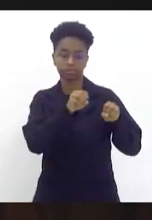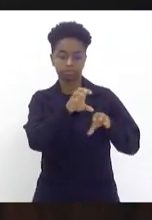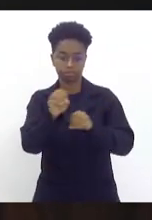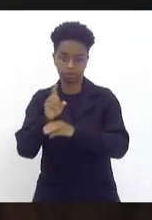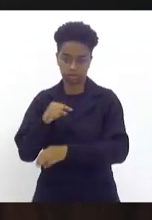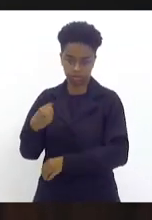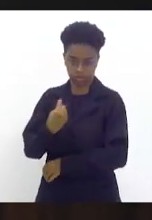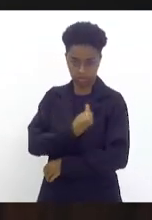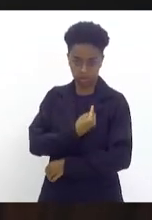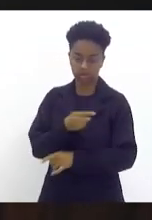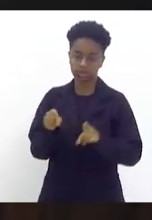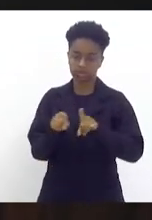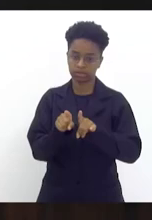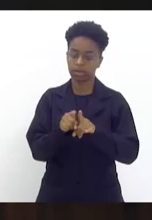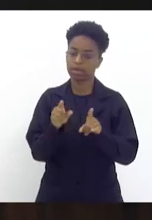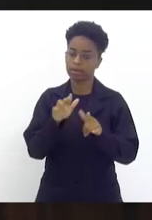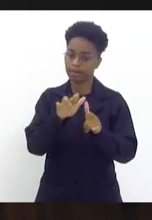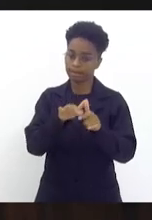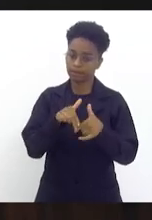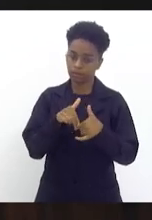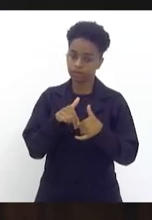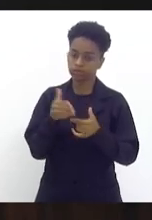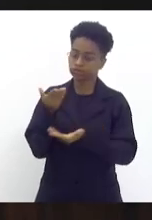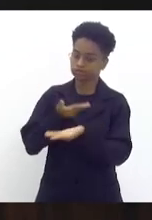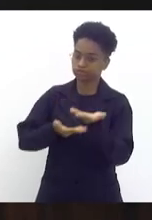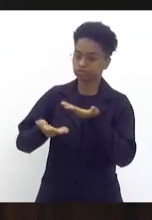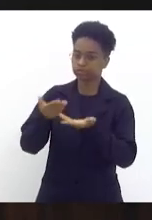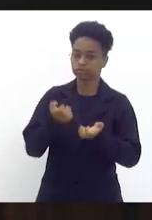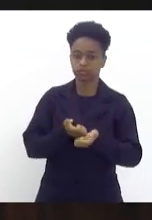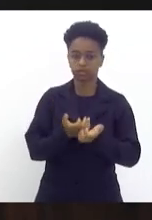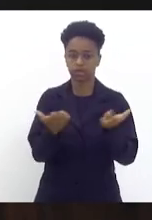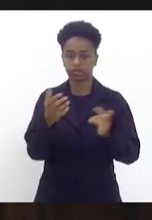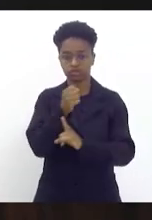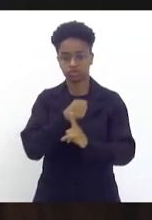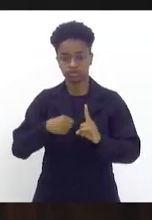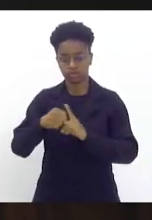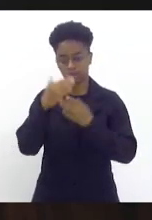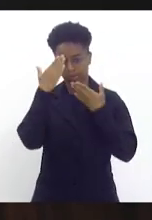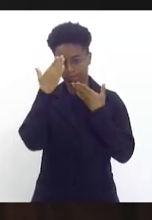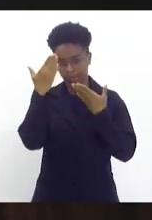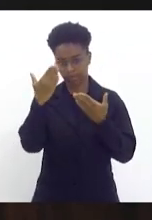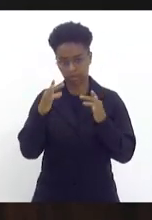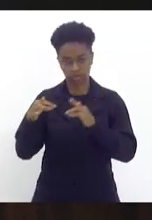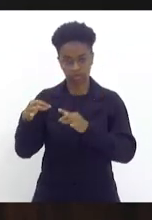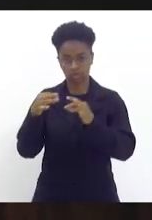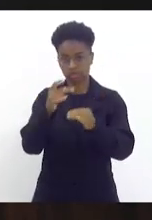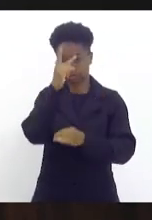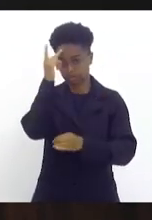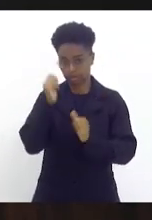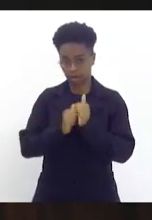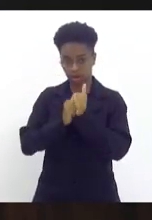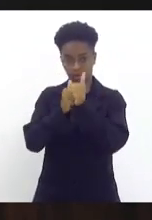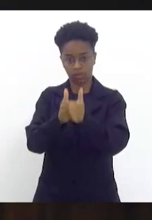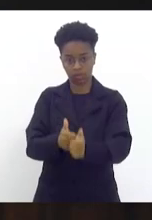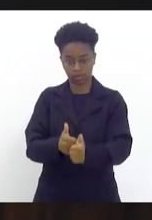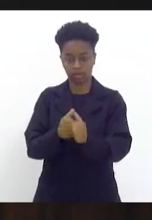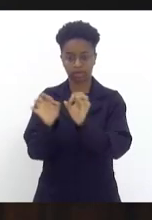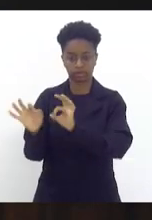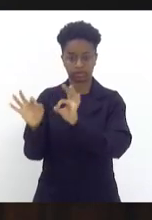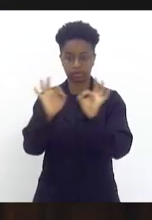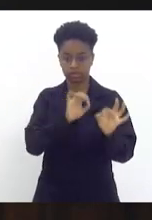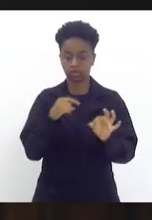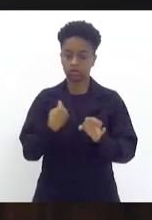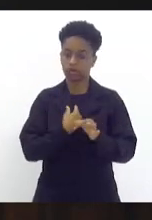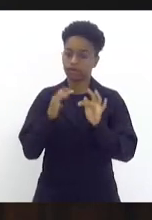transmitidos e pelo serviço que prestam à sociedade. Muito obrigado a todos que nos acompanharam.